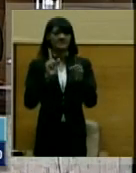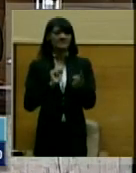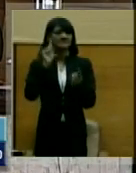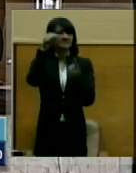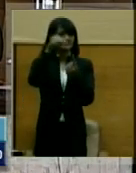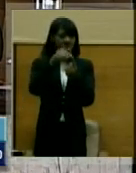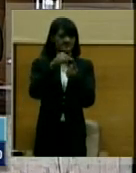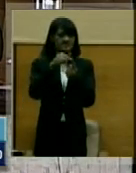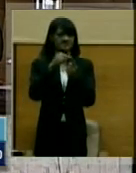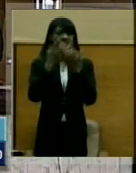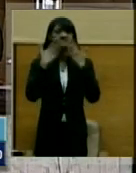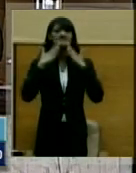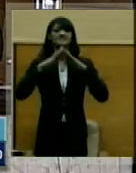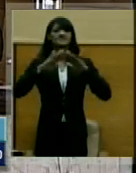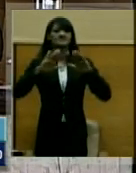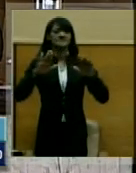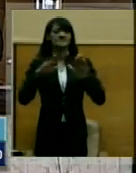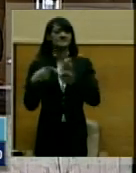de naturalizá-las,